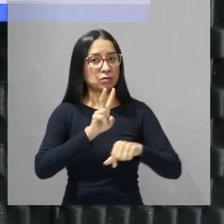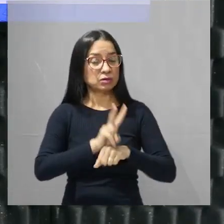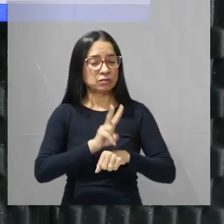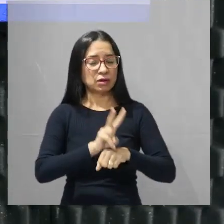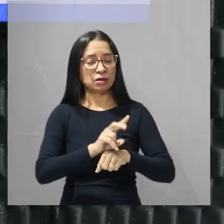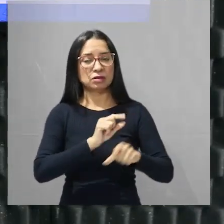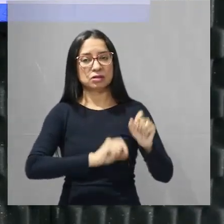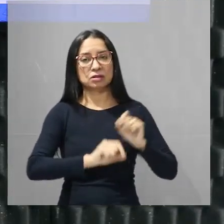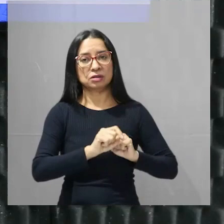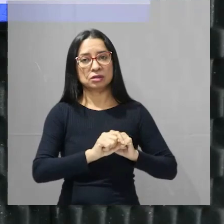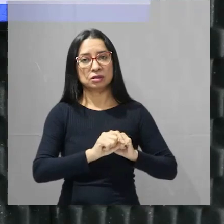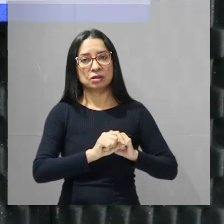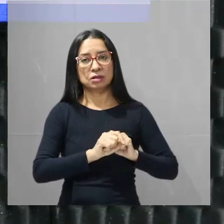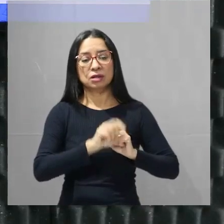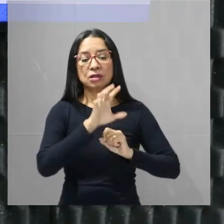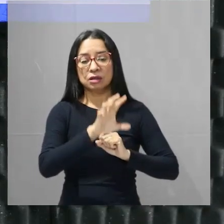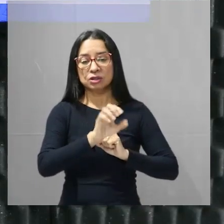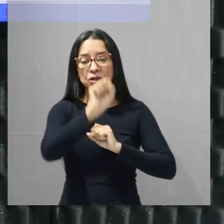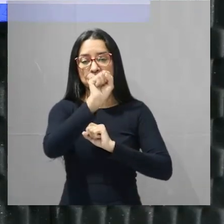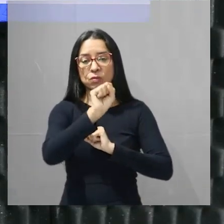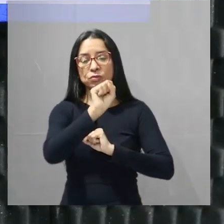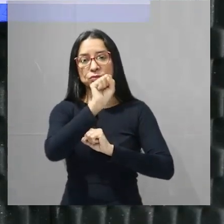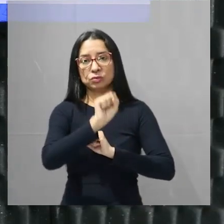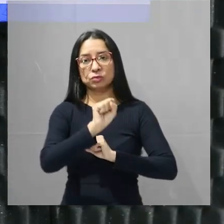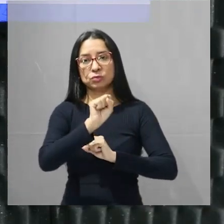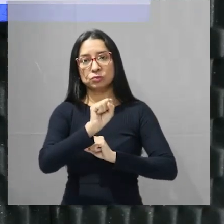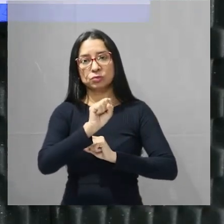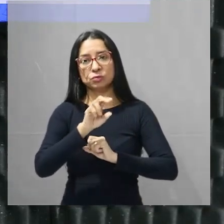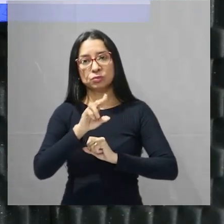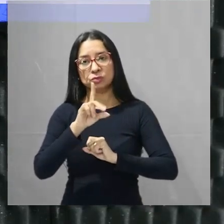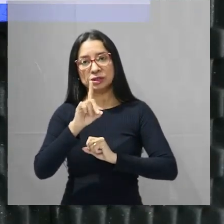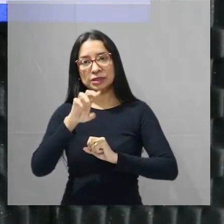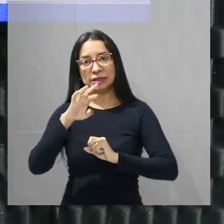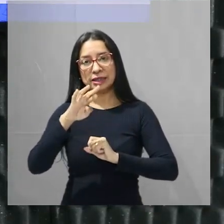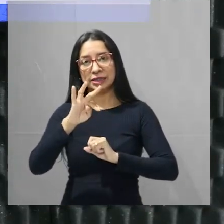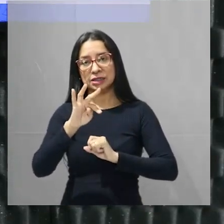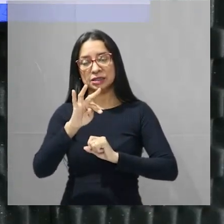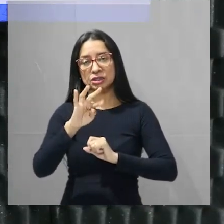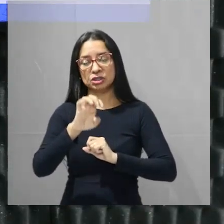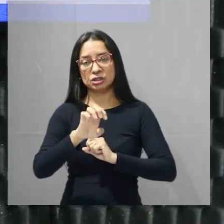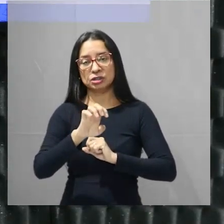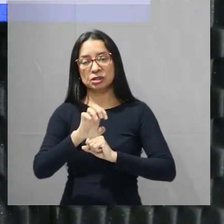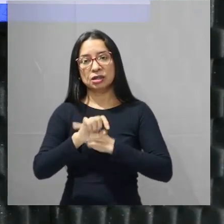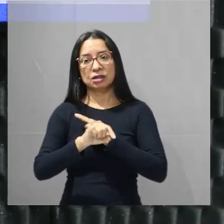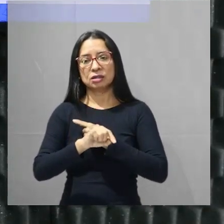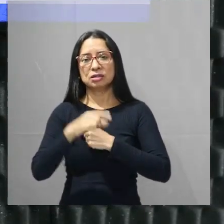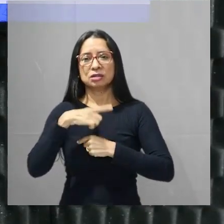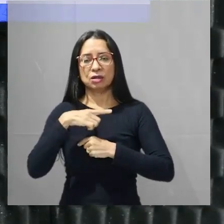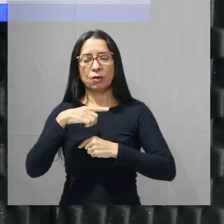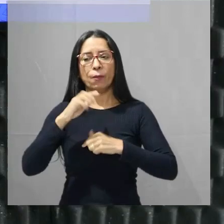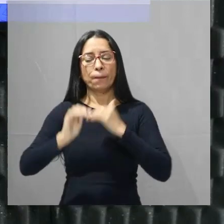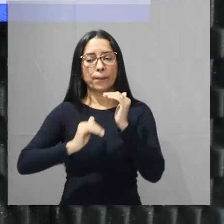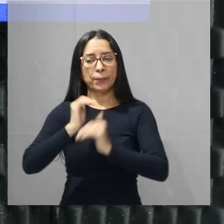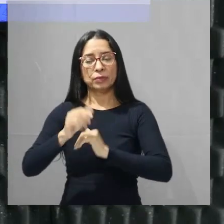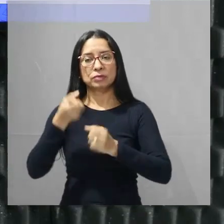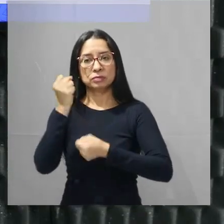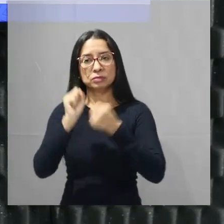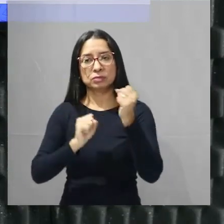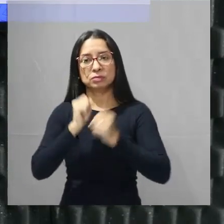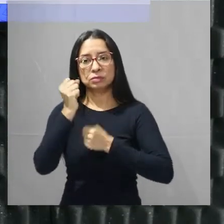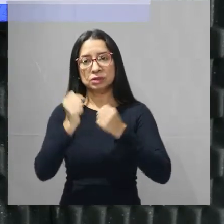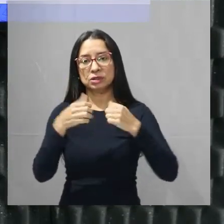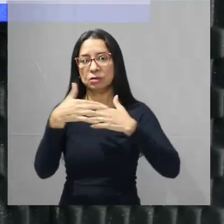Tá? Então não esqueça, o Brasil ele tem um processo de industrialização e urbanização tardias, tá certo? Que foi feito de uma